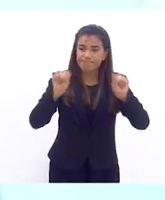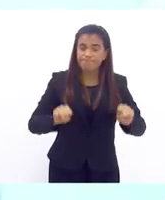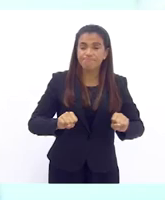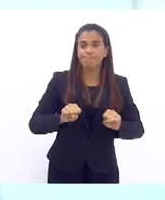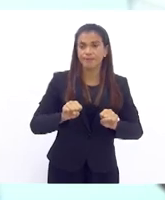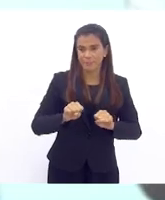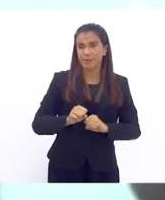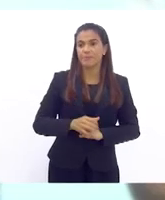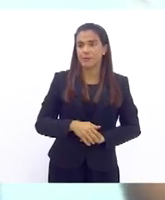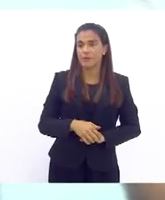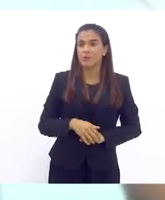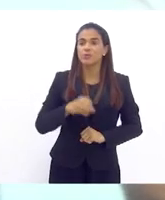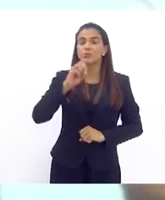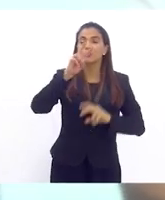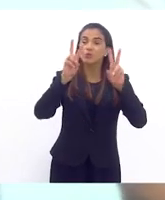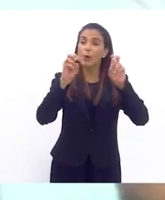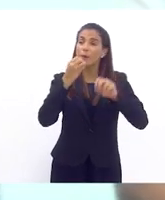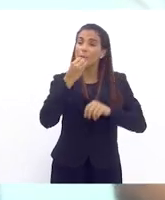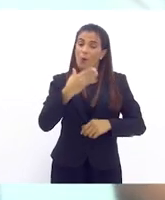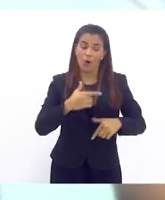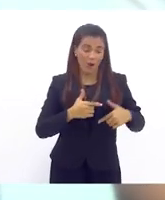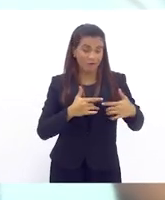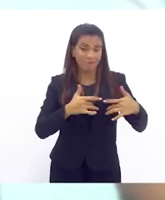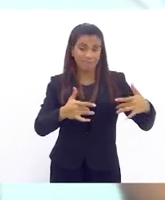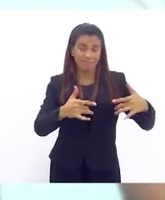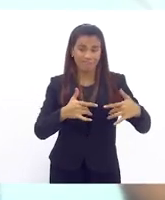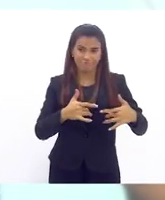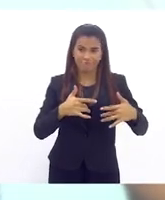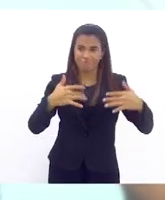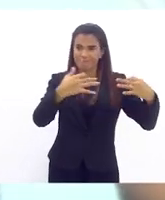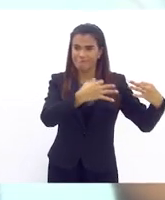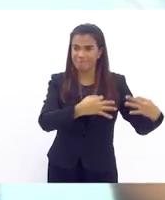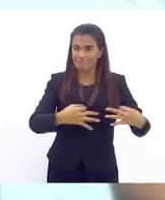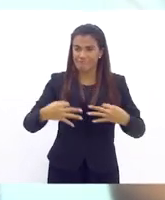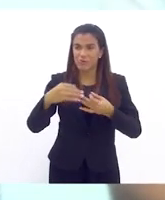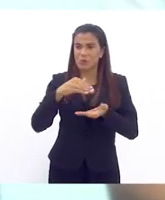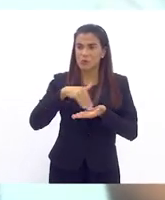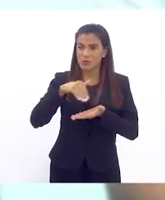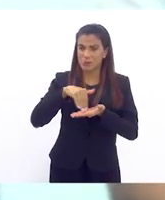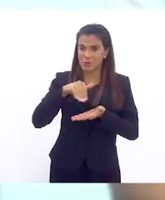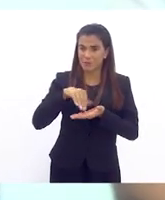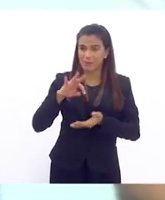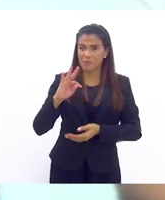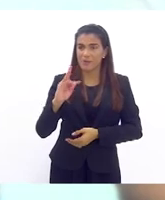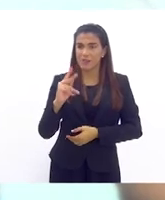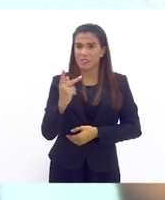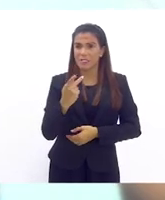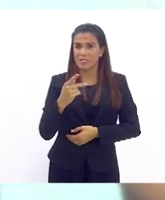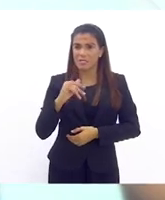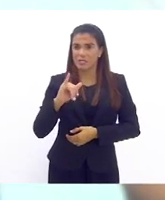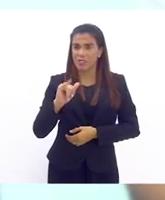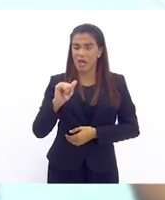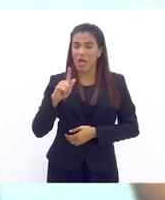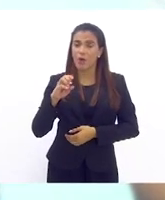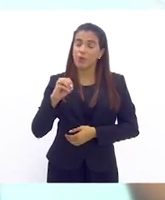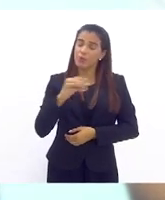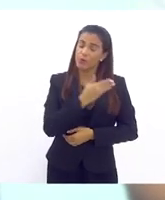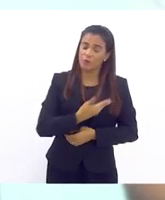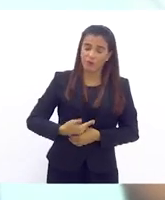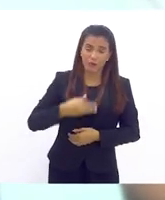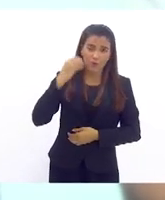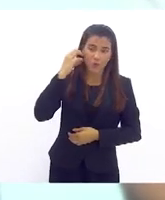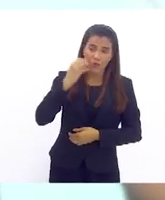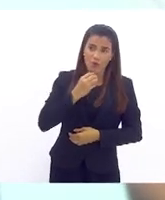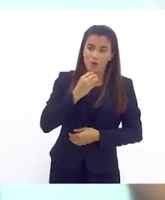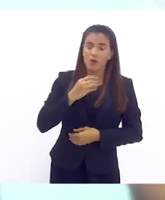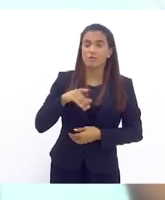da Boa Vontade de dar assertividade do secretário Thiago Pampulha contra o governador Cláudio Castro seu secretário de